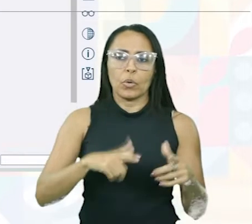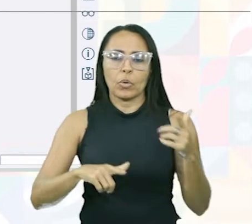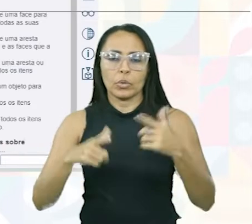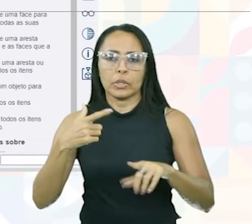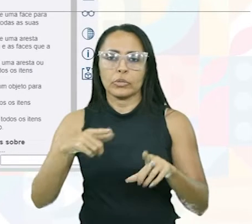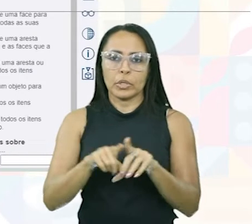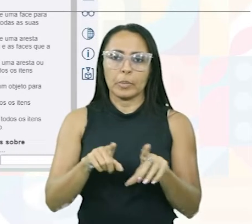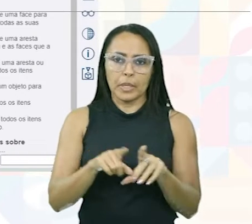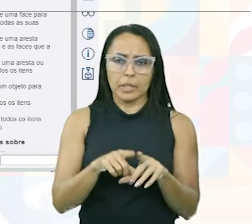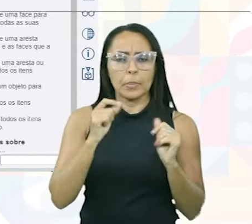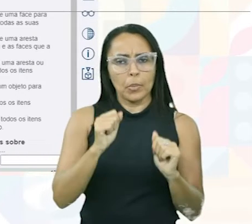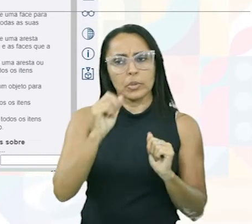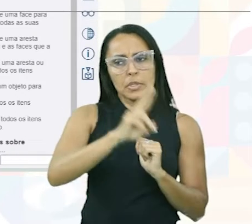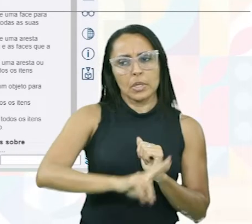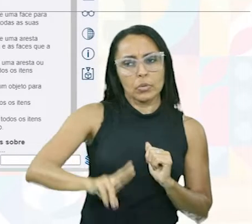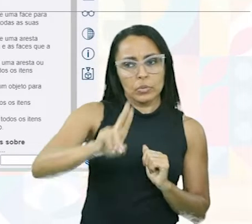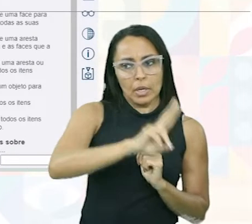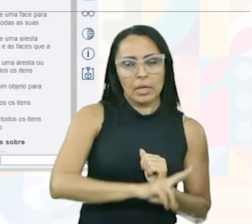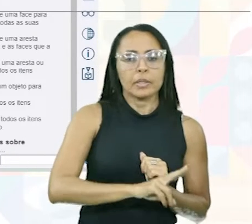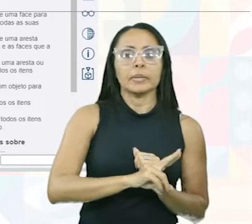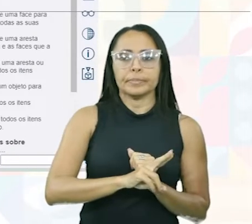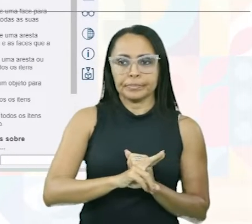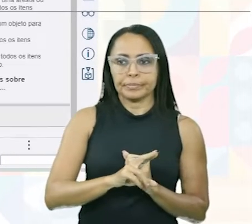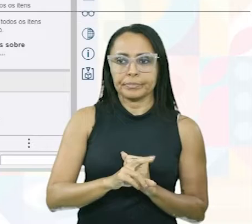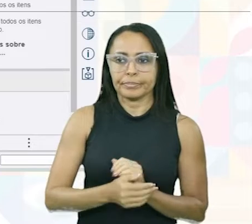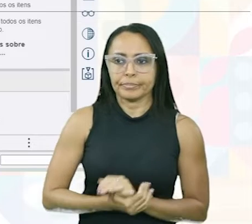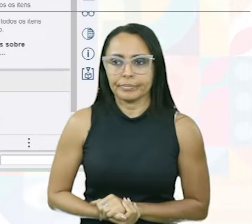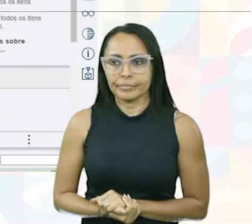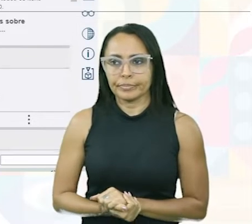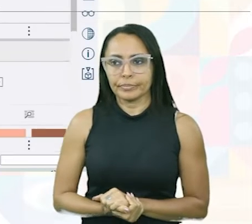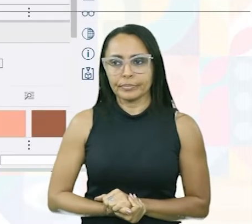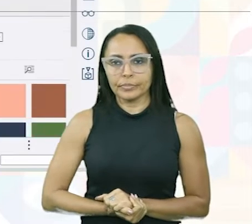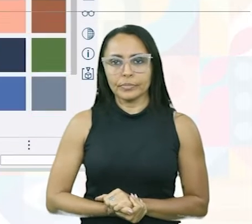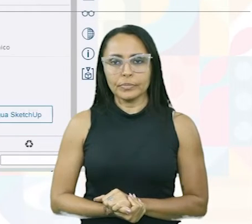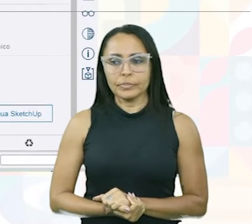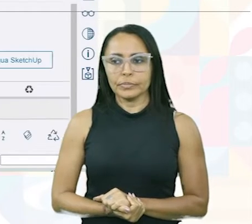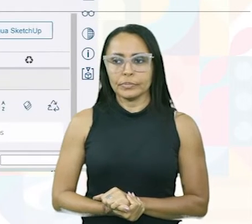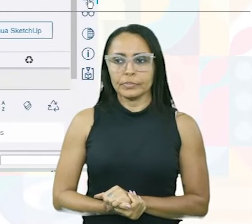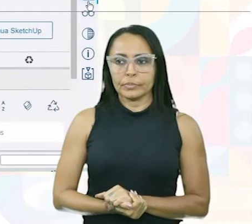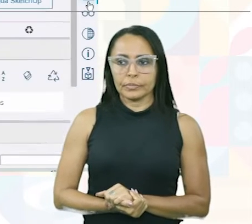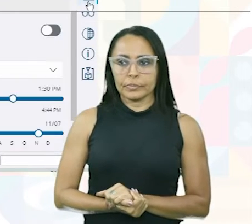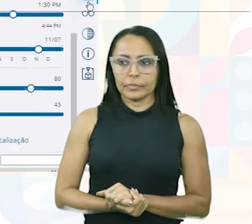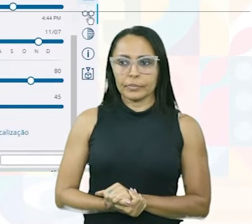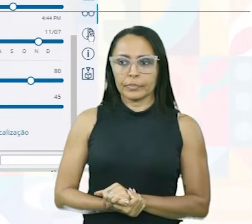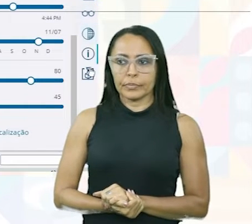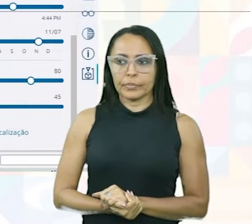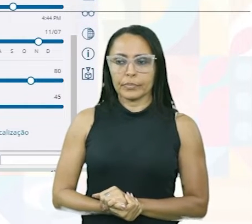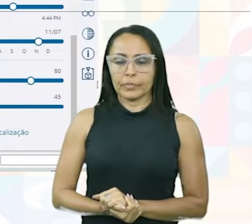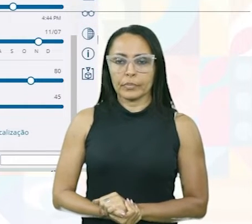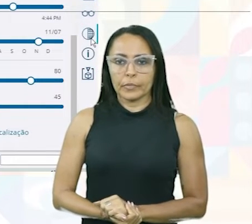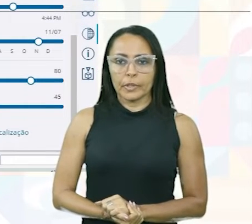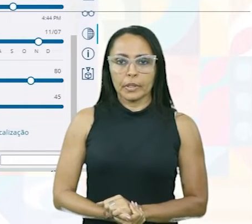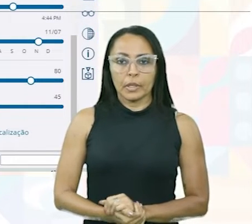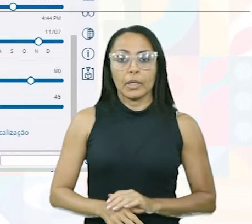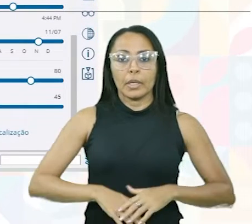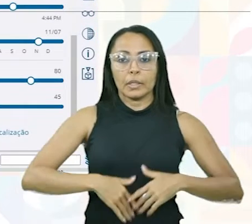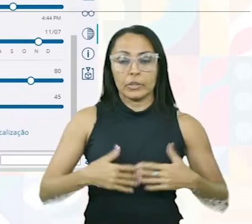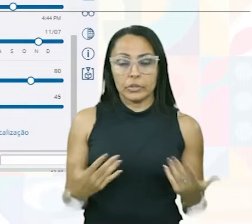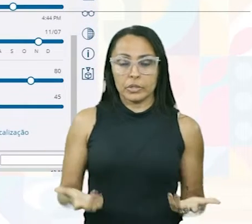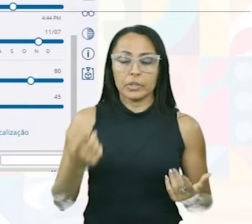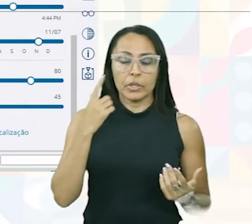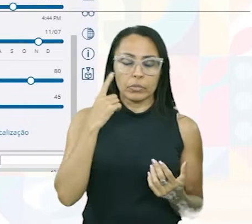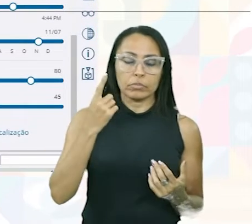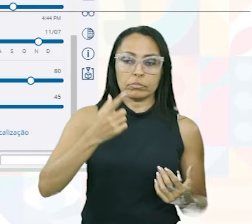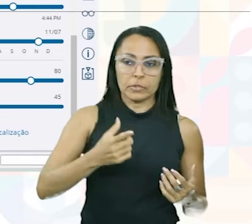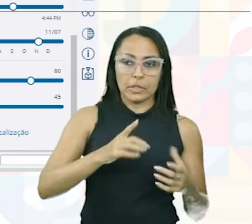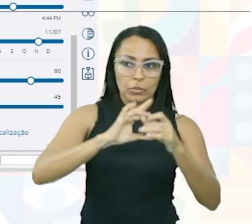podem ser abertas aqui, certo? Ó, tô clicando em cada uma delas e elas estão sendo